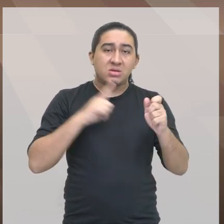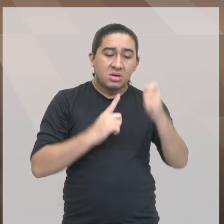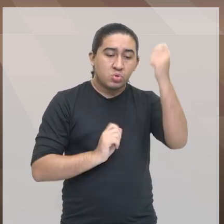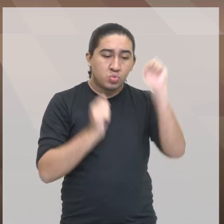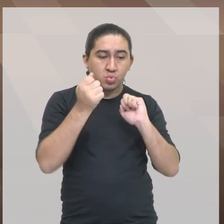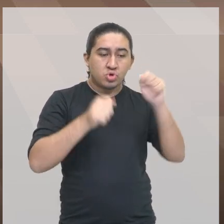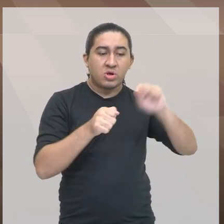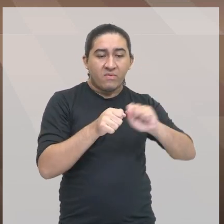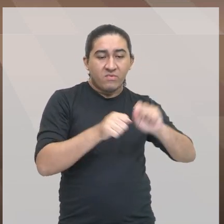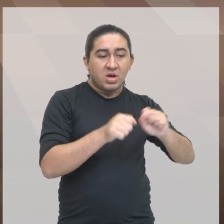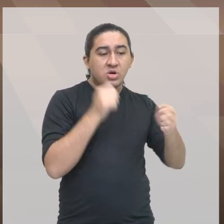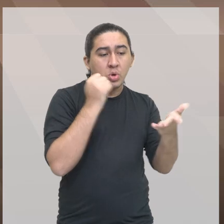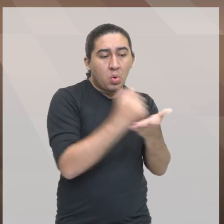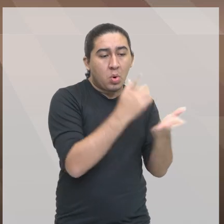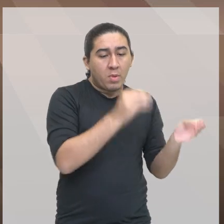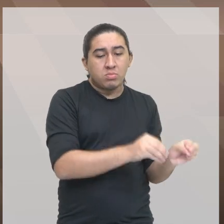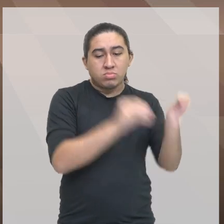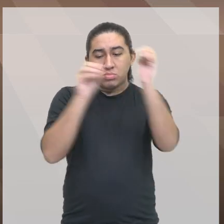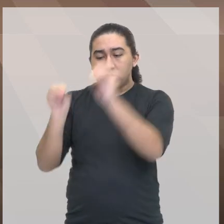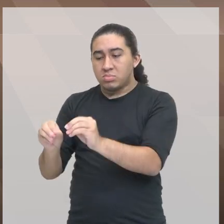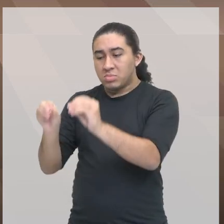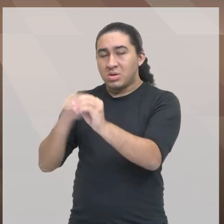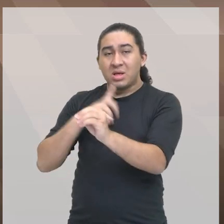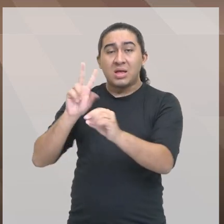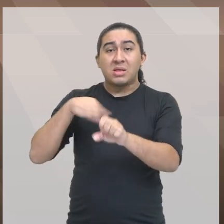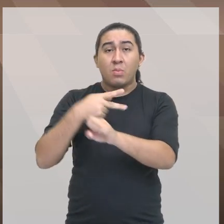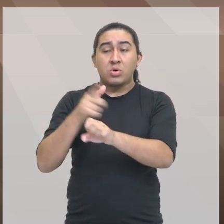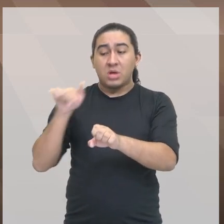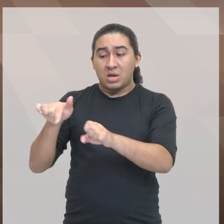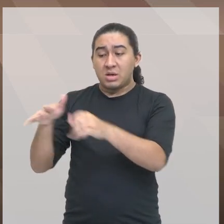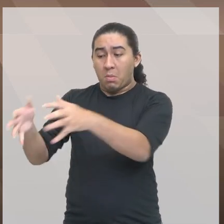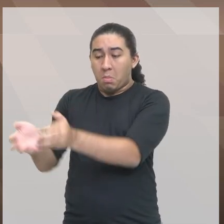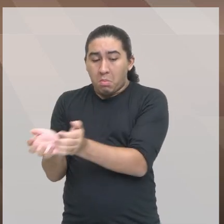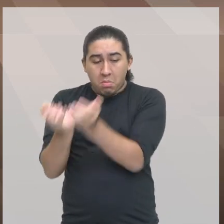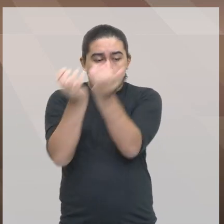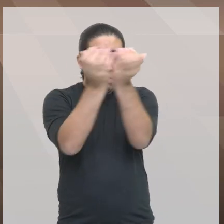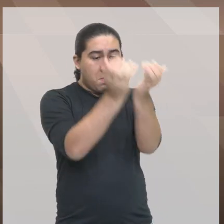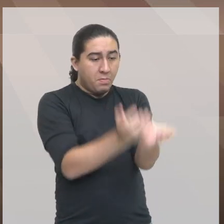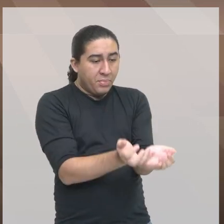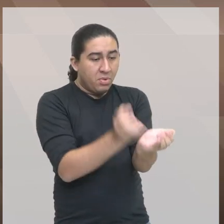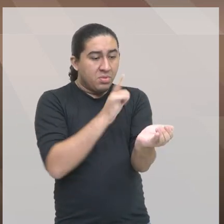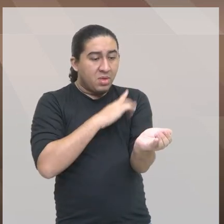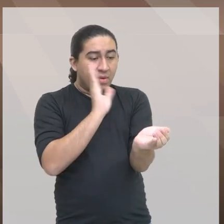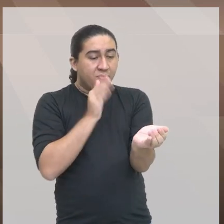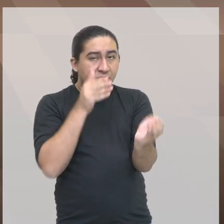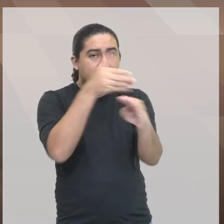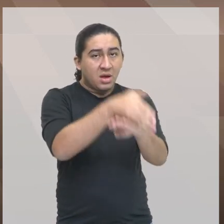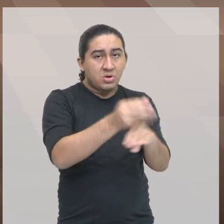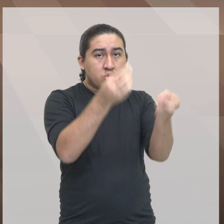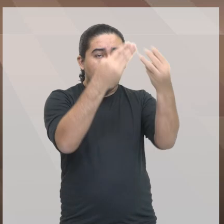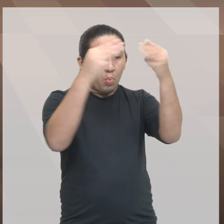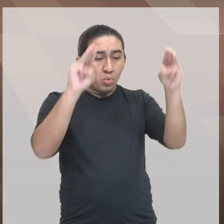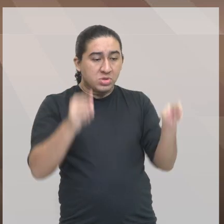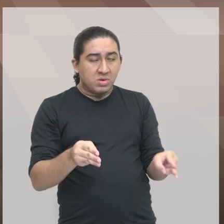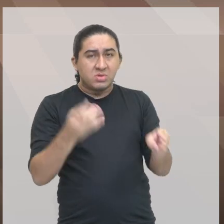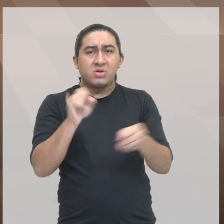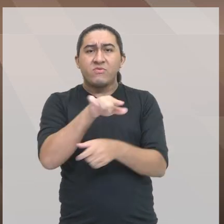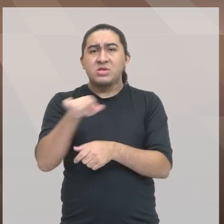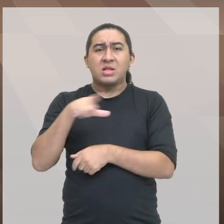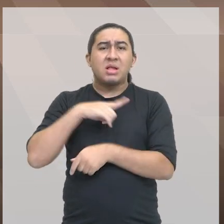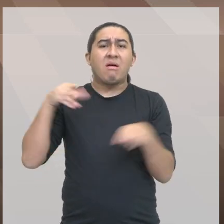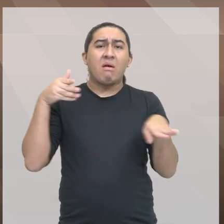coloca dentro de uma galeria de arte, isso para chocar o espectador. Ou seja, se você entrasse numa galeria de arte e visse